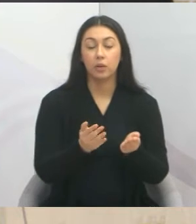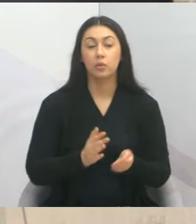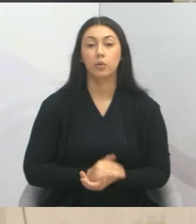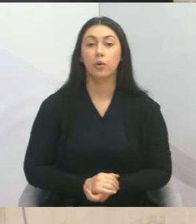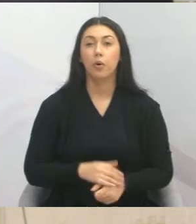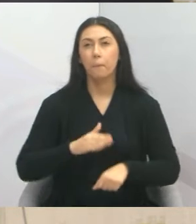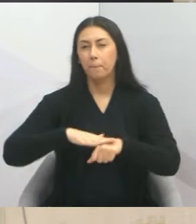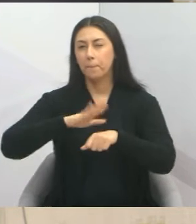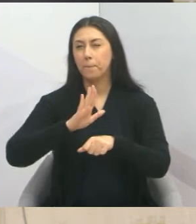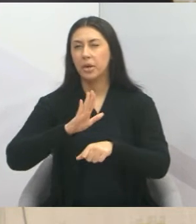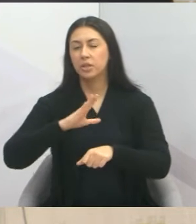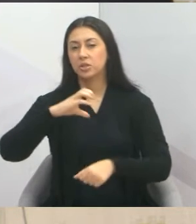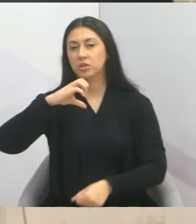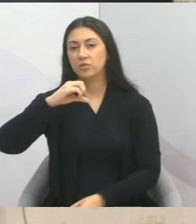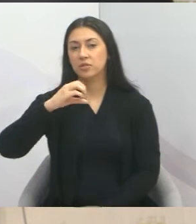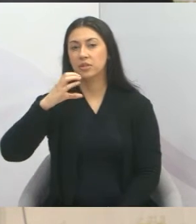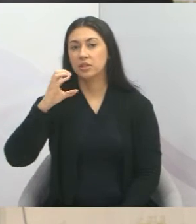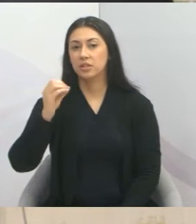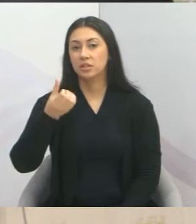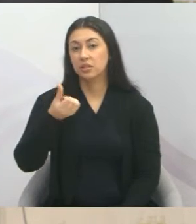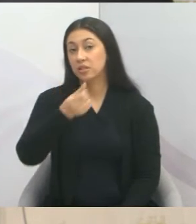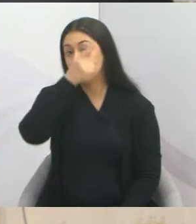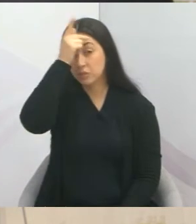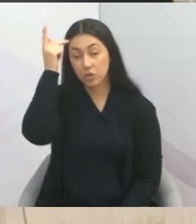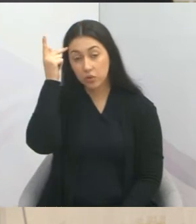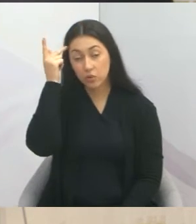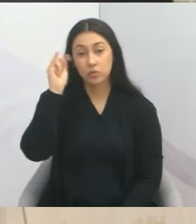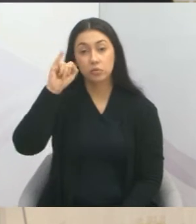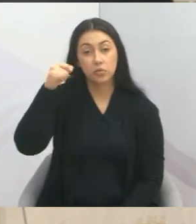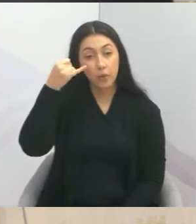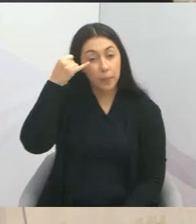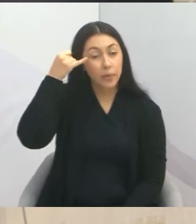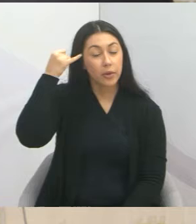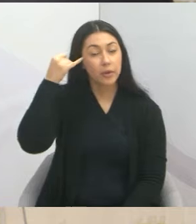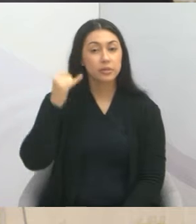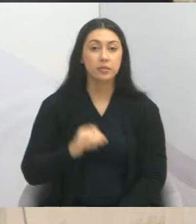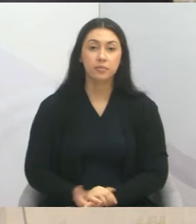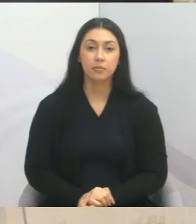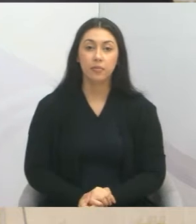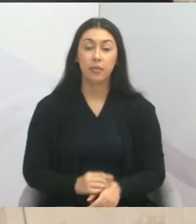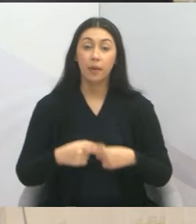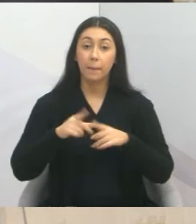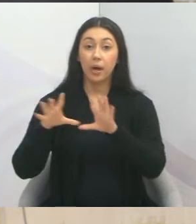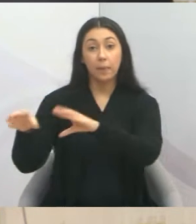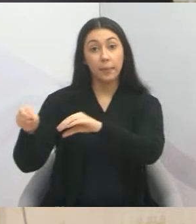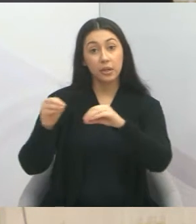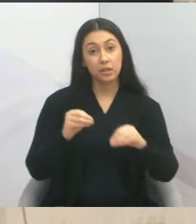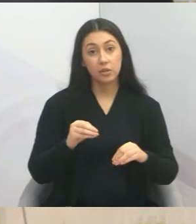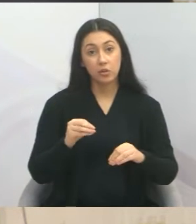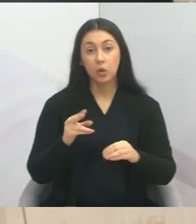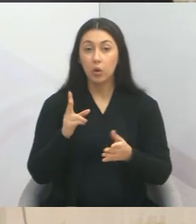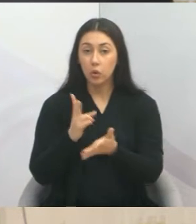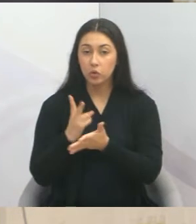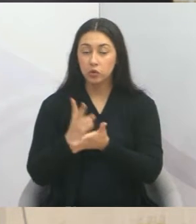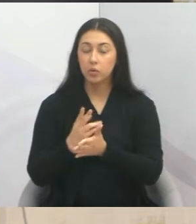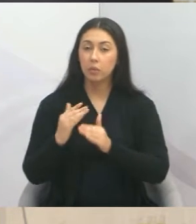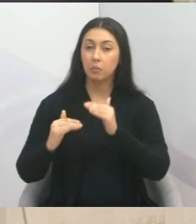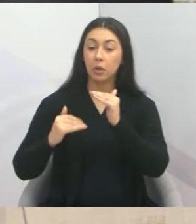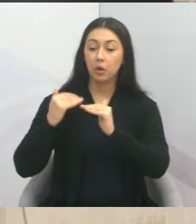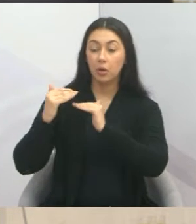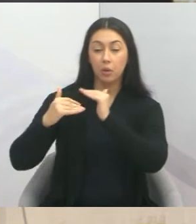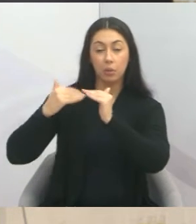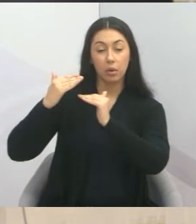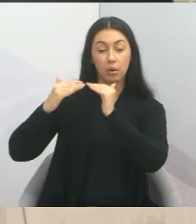trazendo mais 906 Imigrante japonesa apesar de tudo a imigração japonesa Continua em ascensão em